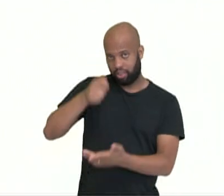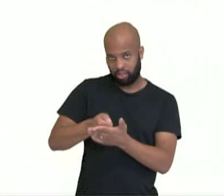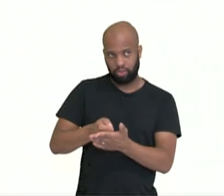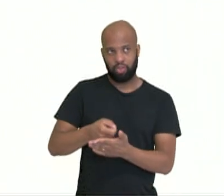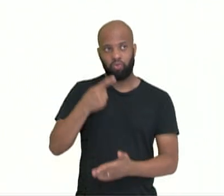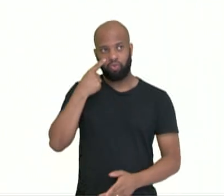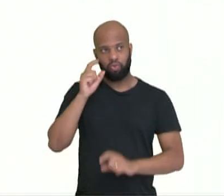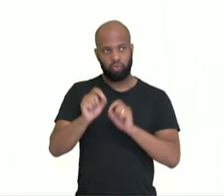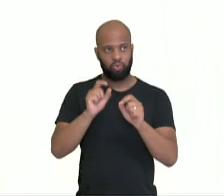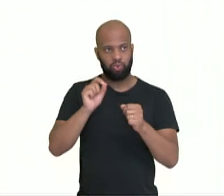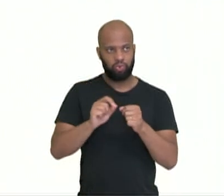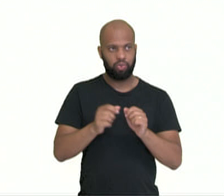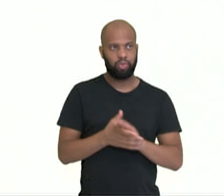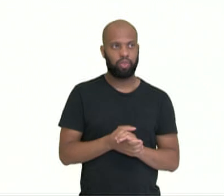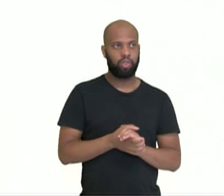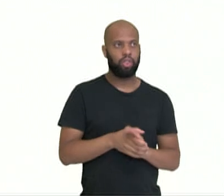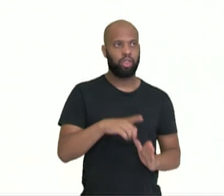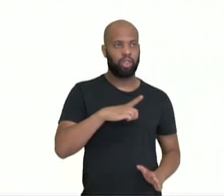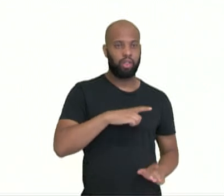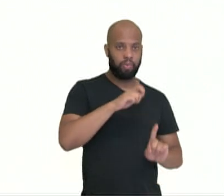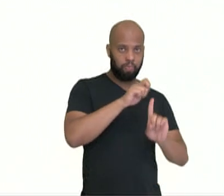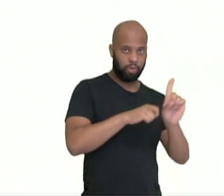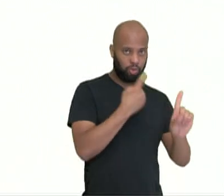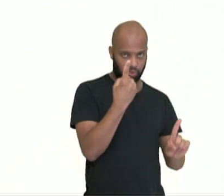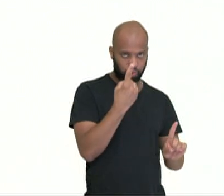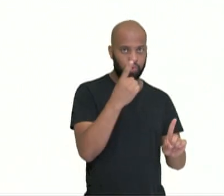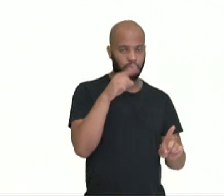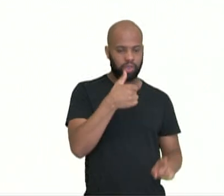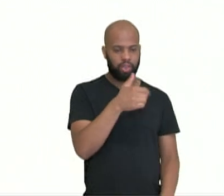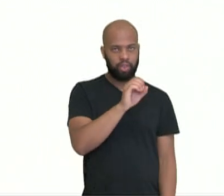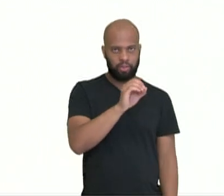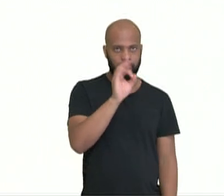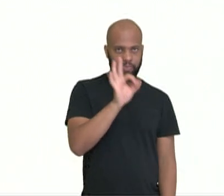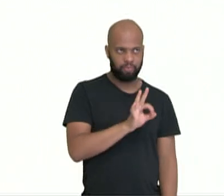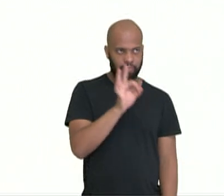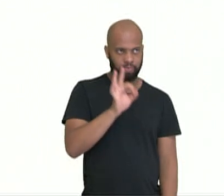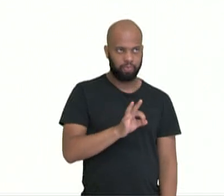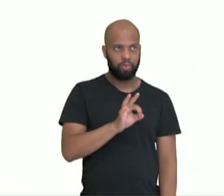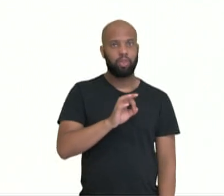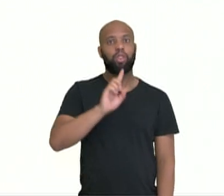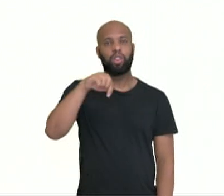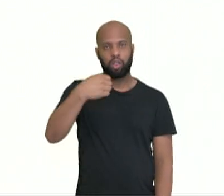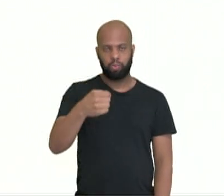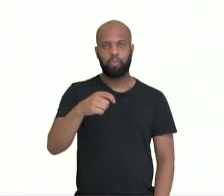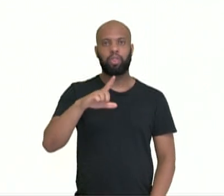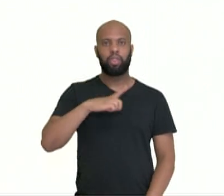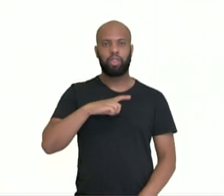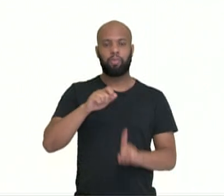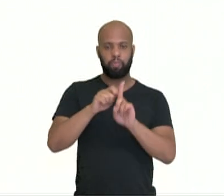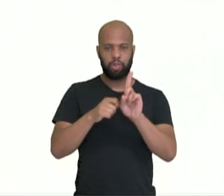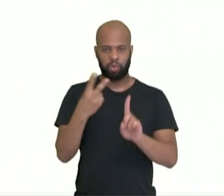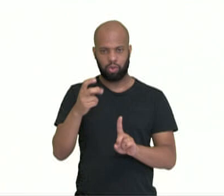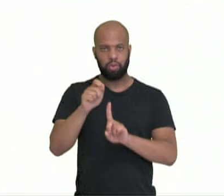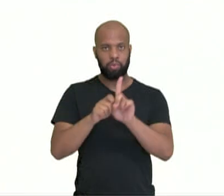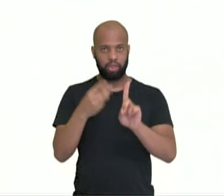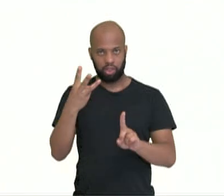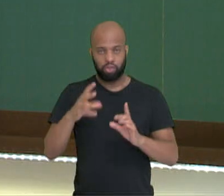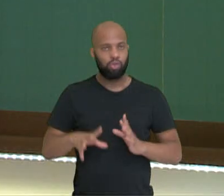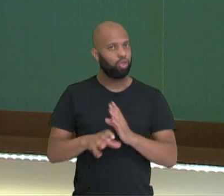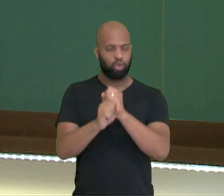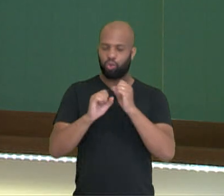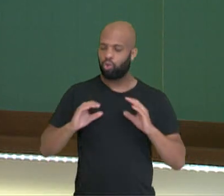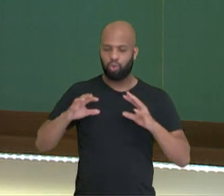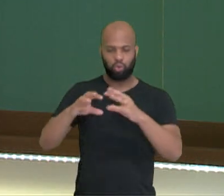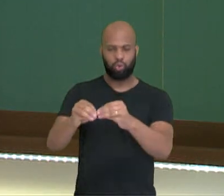olhadinha o que ele fez. Ele pegou o custo do mês 1, que foi de 10%, do mês 2 e do mês 3, e somou todos